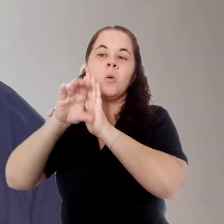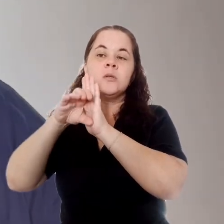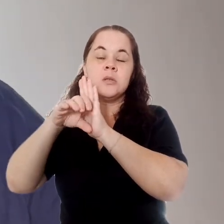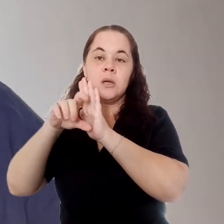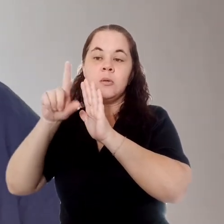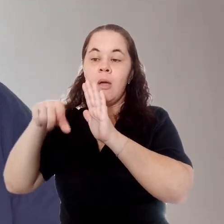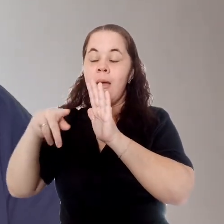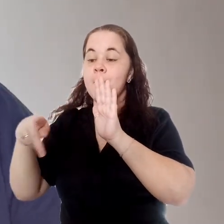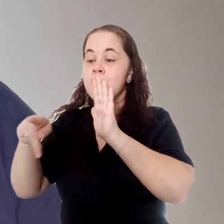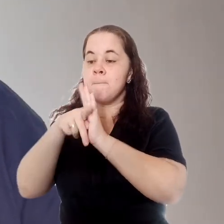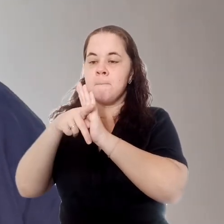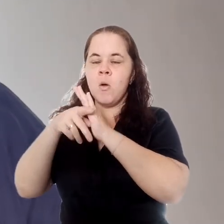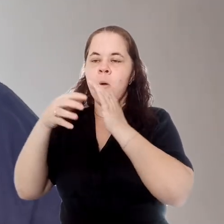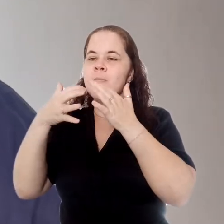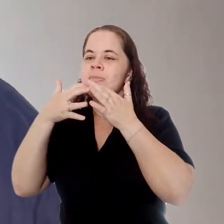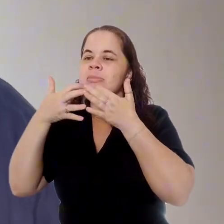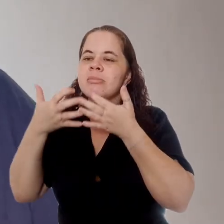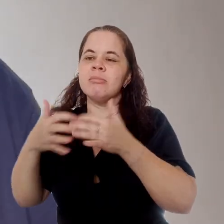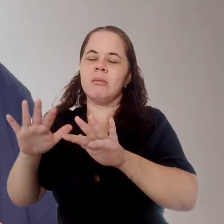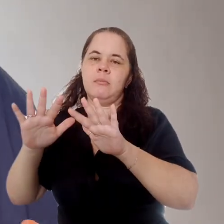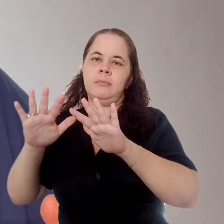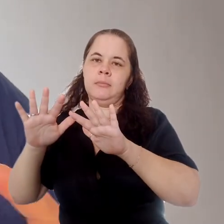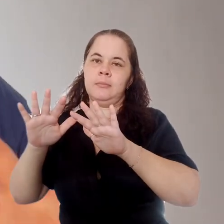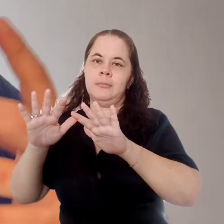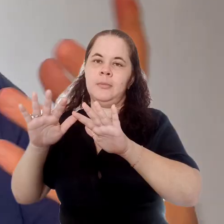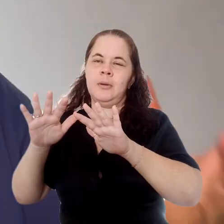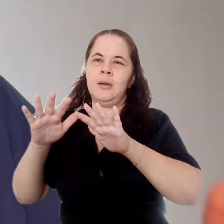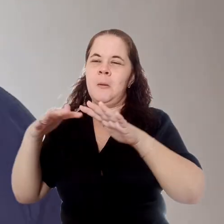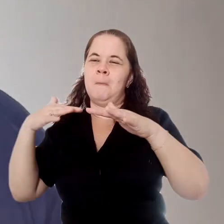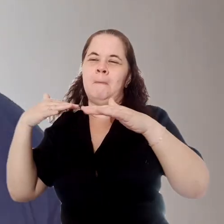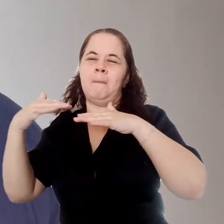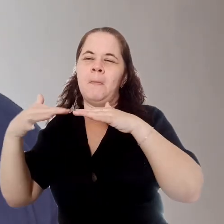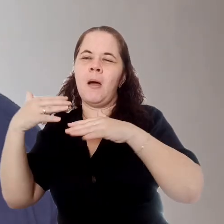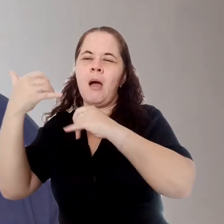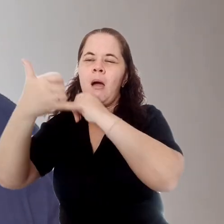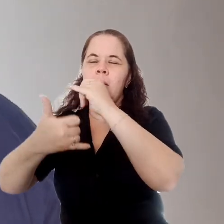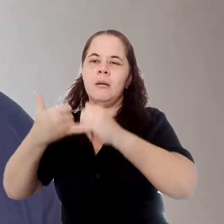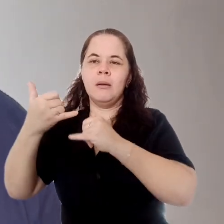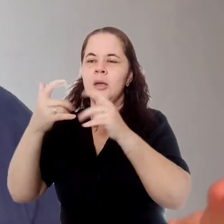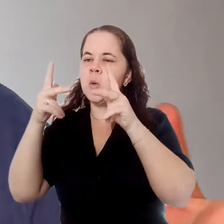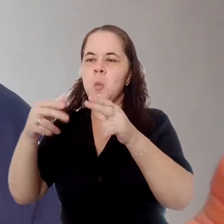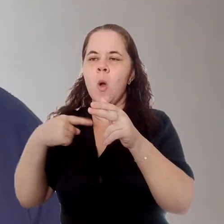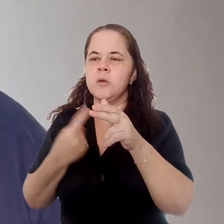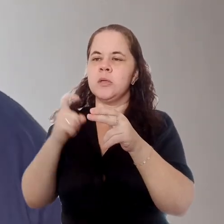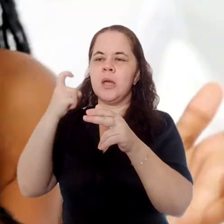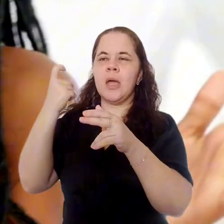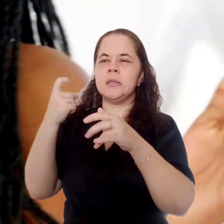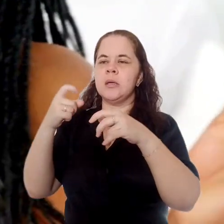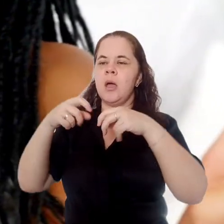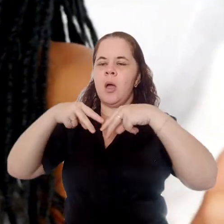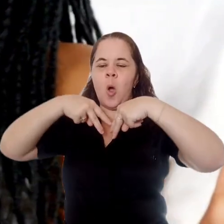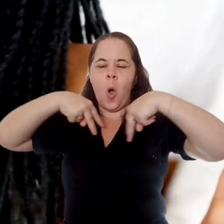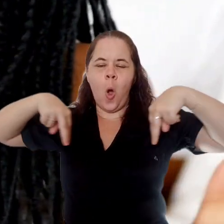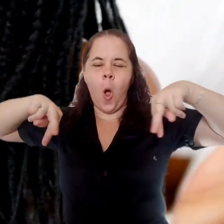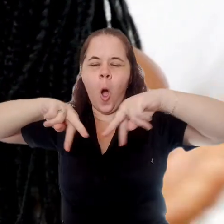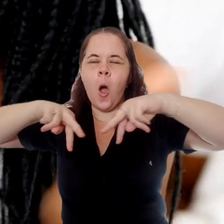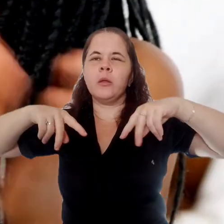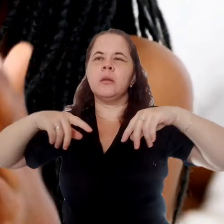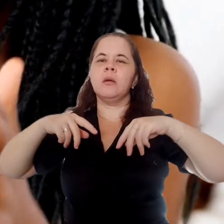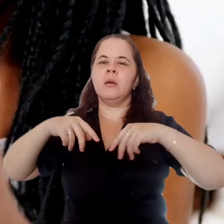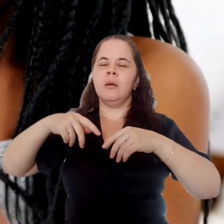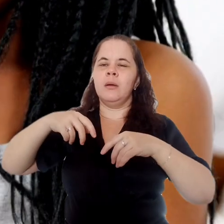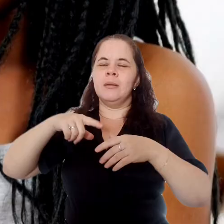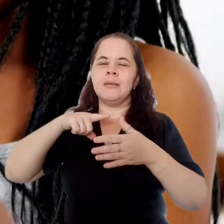imaterial. As brincadeiras, que podem ser muitas das quais nós já brincamos, como brincadeira de roda, pular